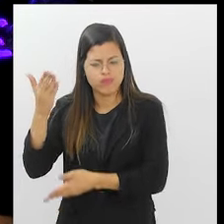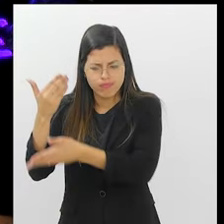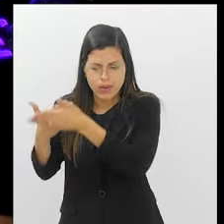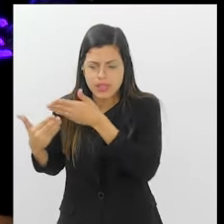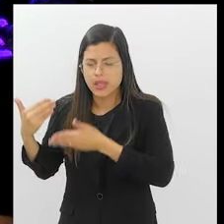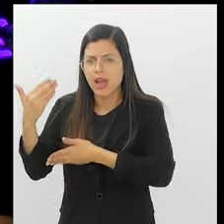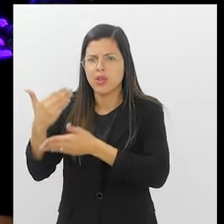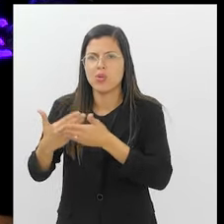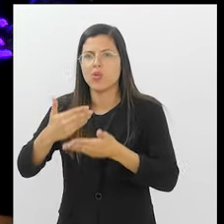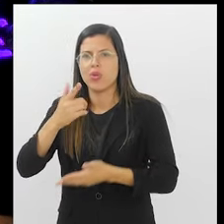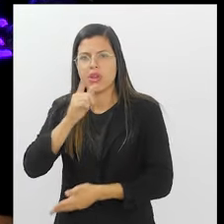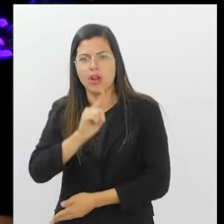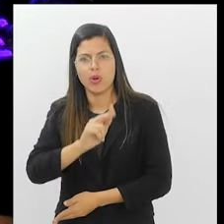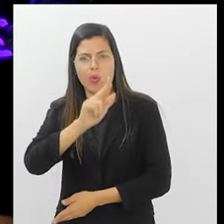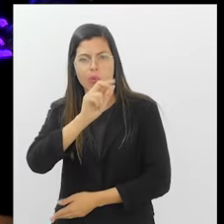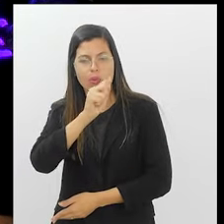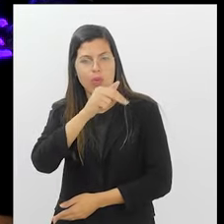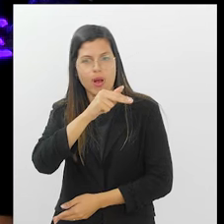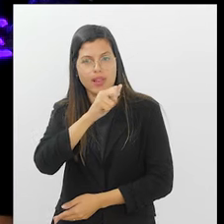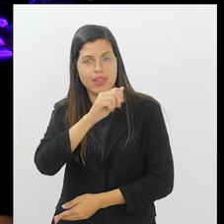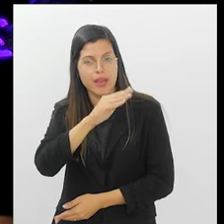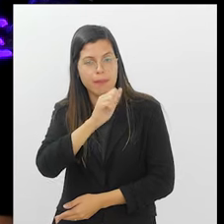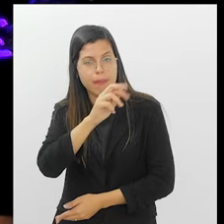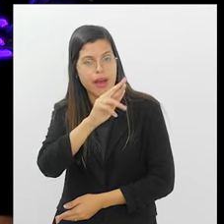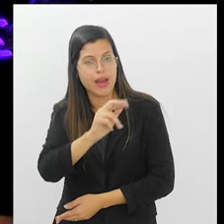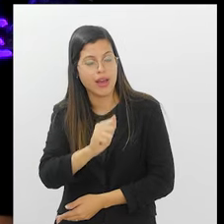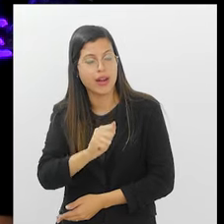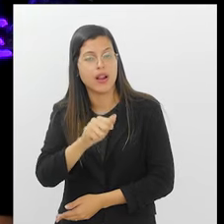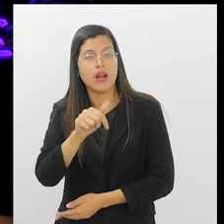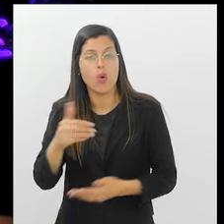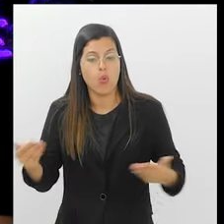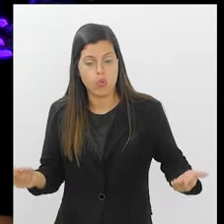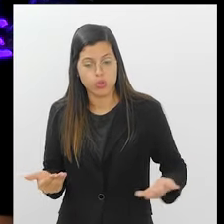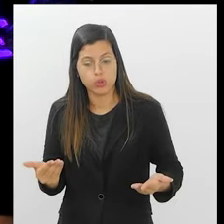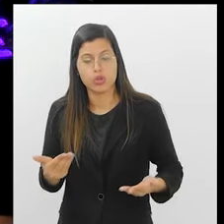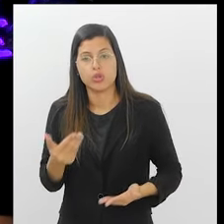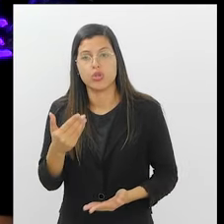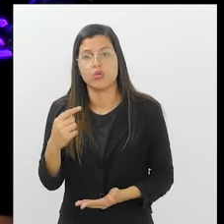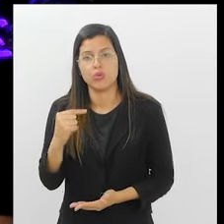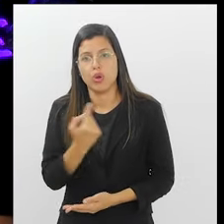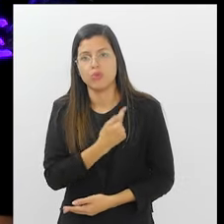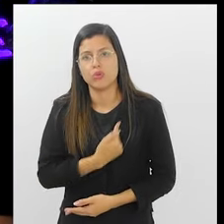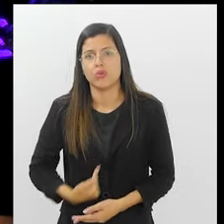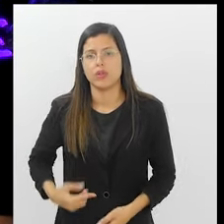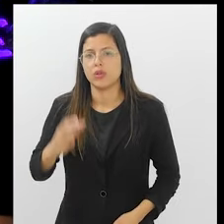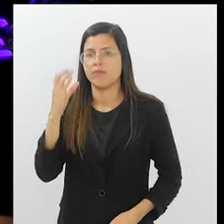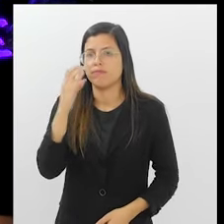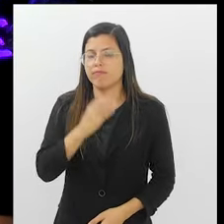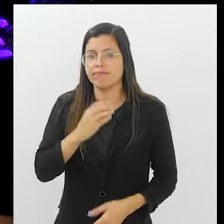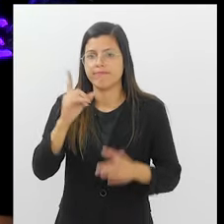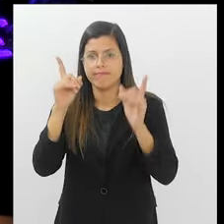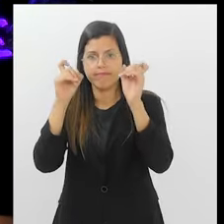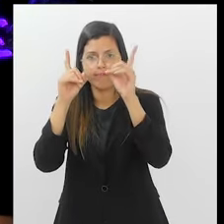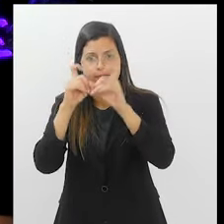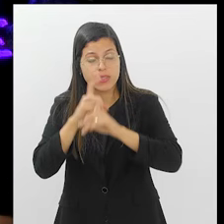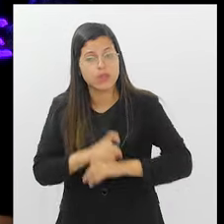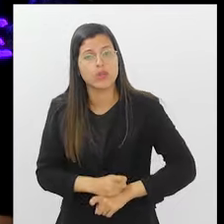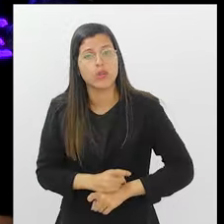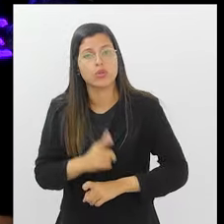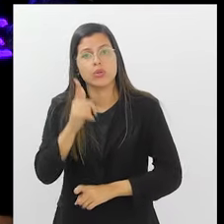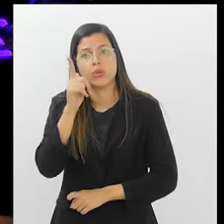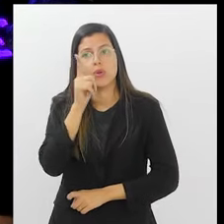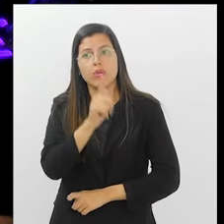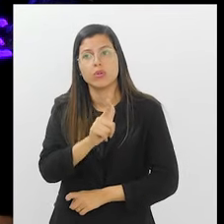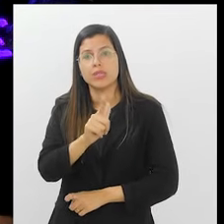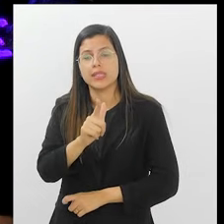Estado da Guanabara, e não reconhece essa dívida. E hoje o nosso governador, Cláudio Castro, tem uma dificuldade muito grande